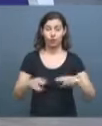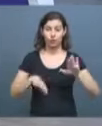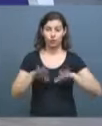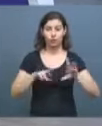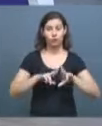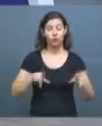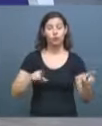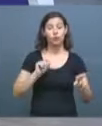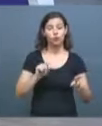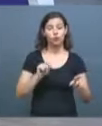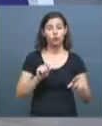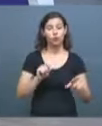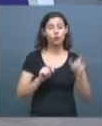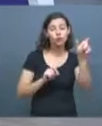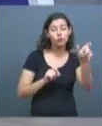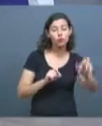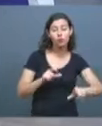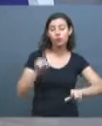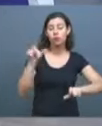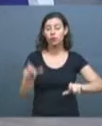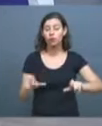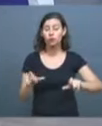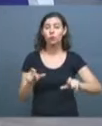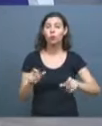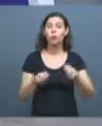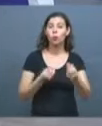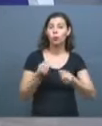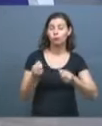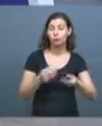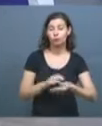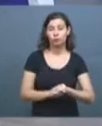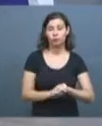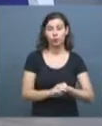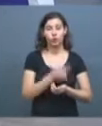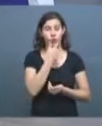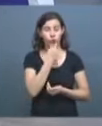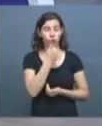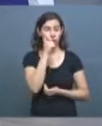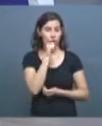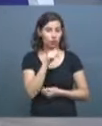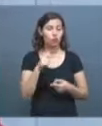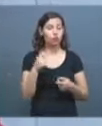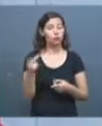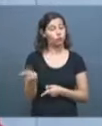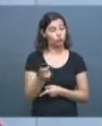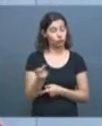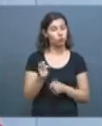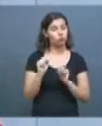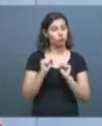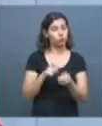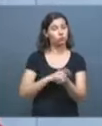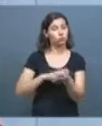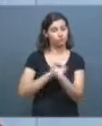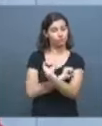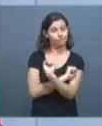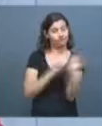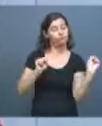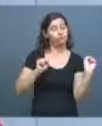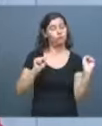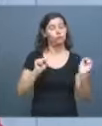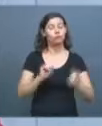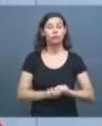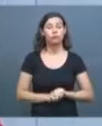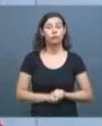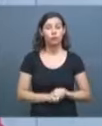com o estresse. Hoje, tanto o homem como a mulher estão predispostos a sofrer situações de